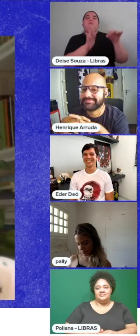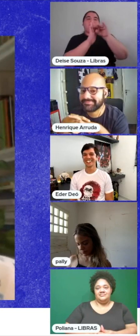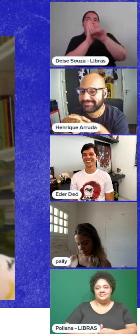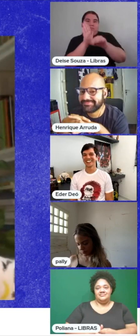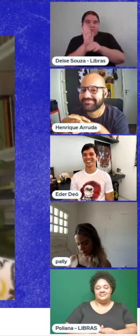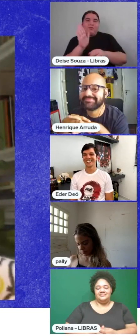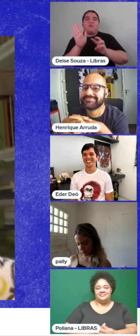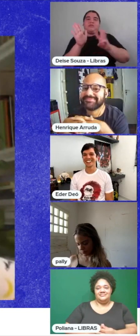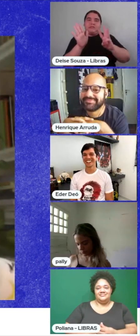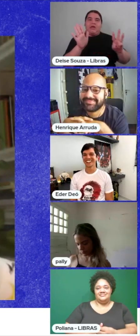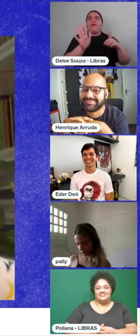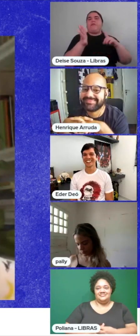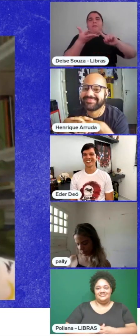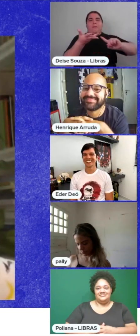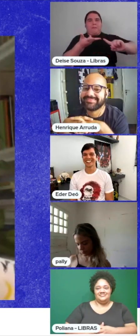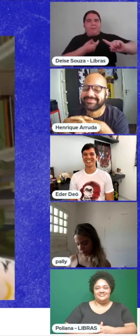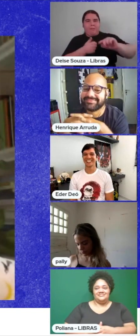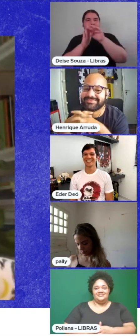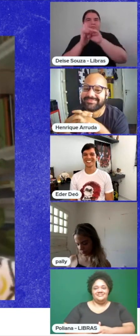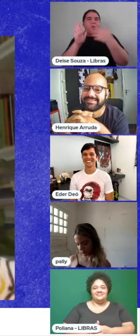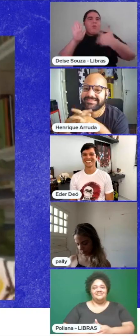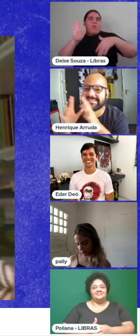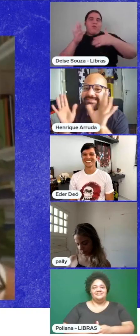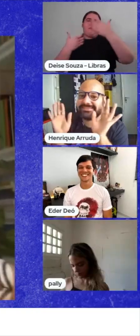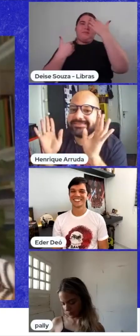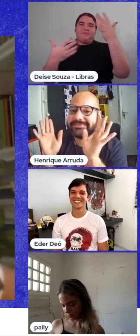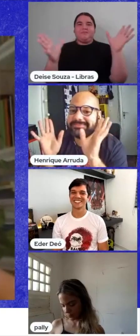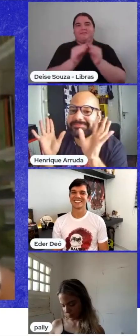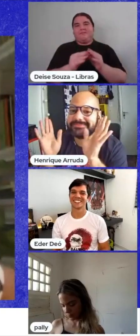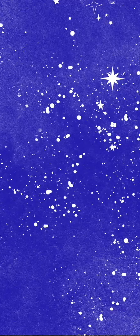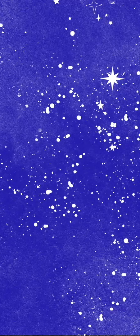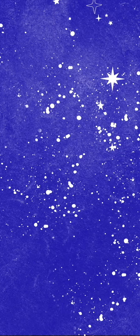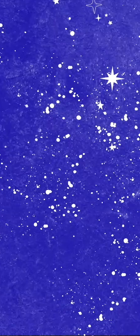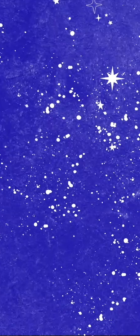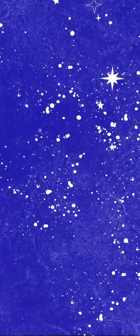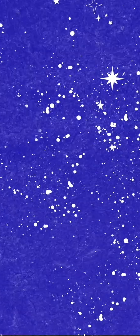que vão acontecer. Enfim, é isso. Obrigado e até mais. Valeu.